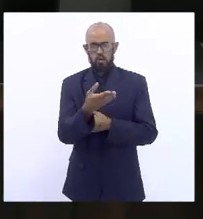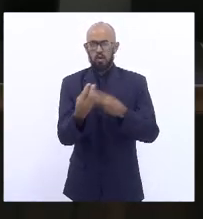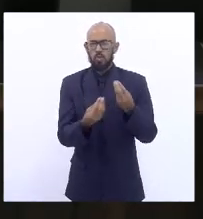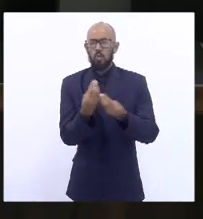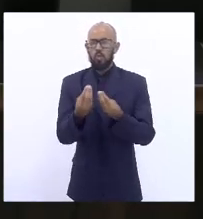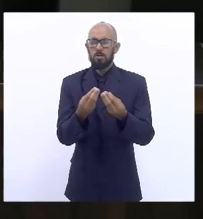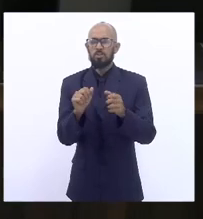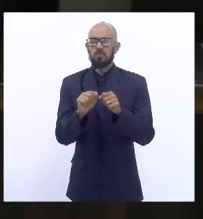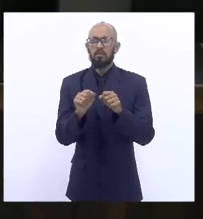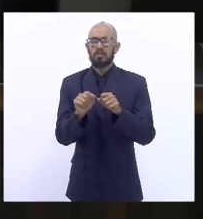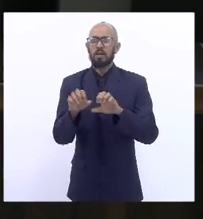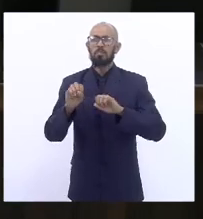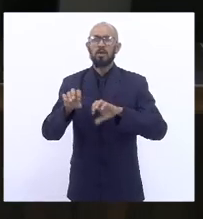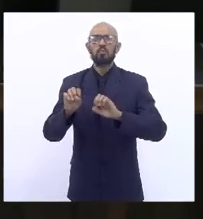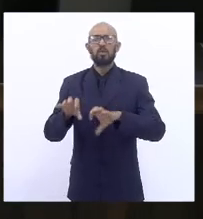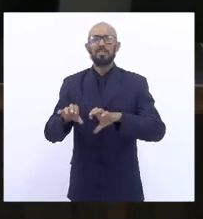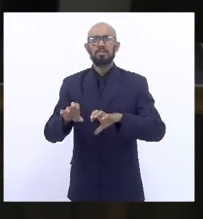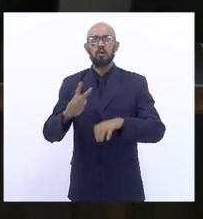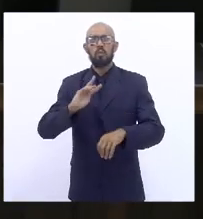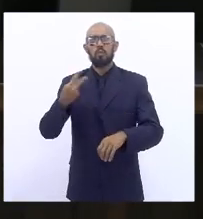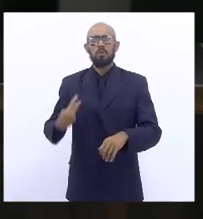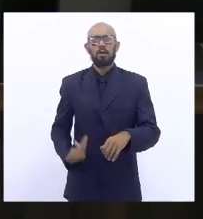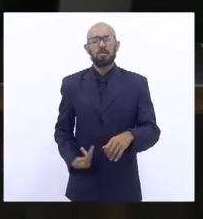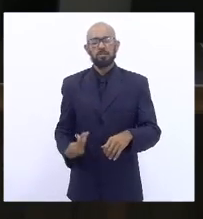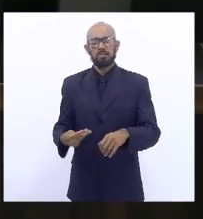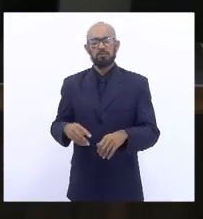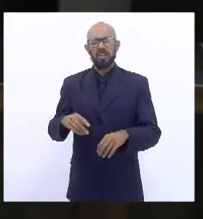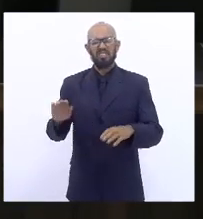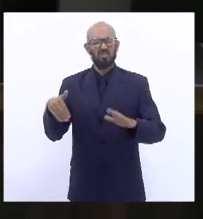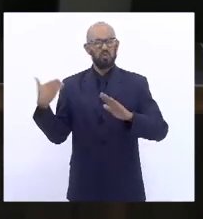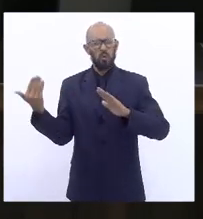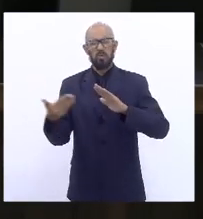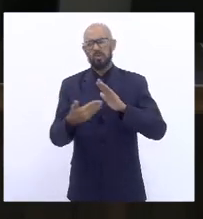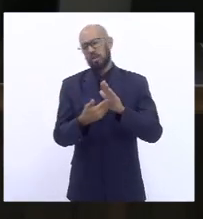educação humanista, integral,